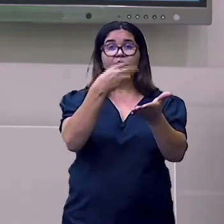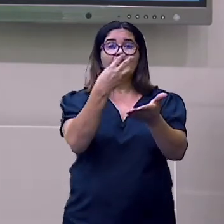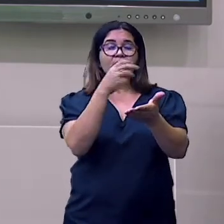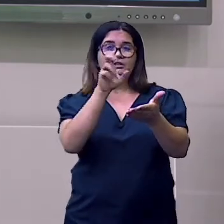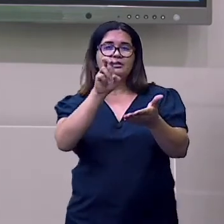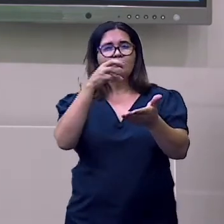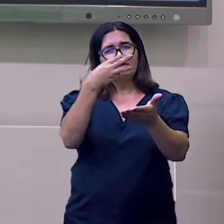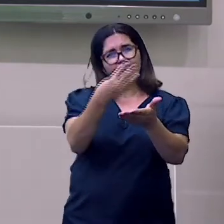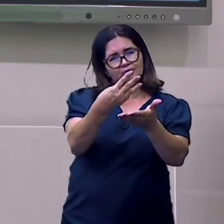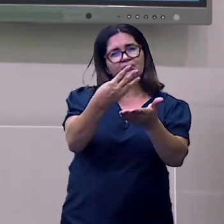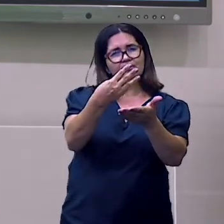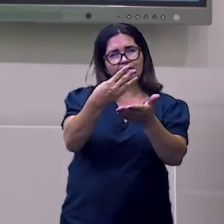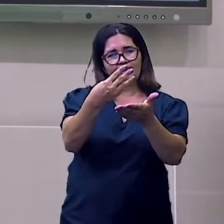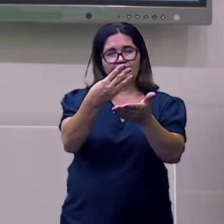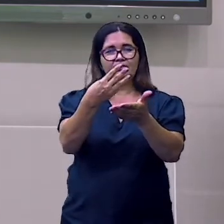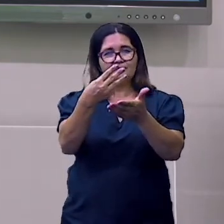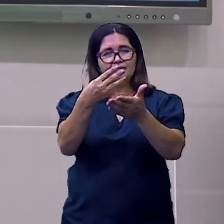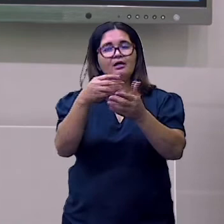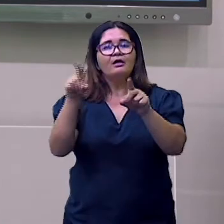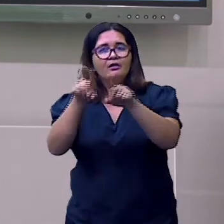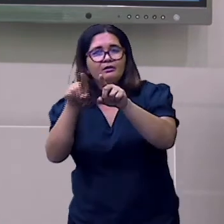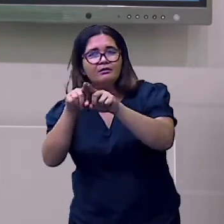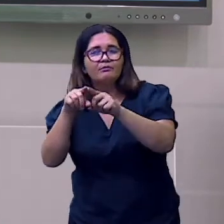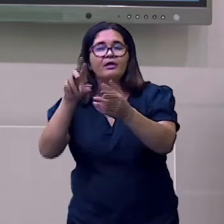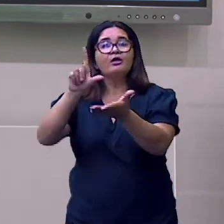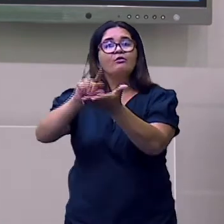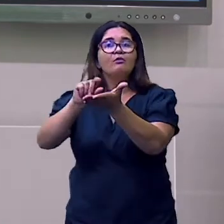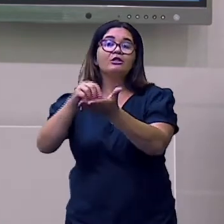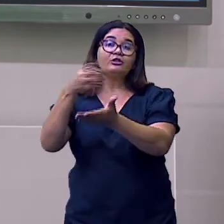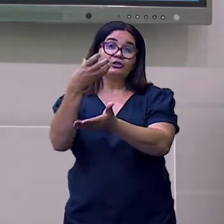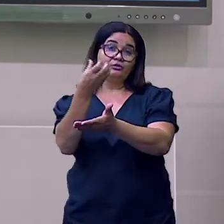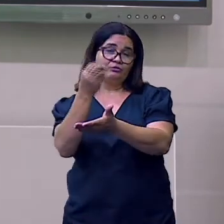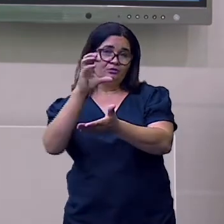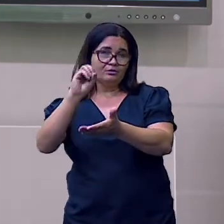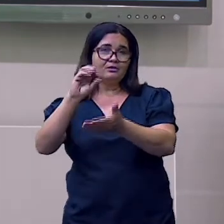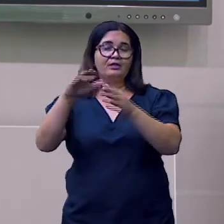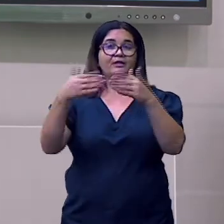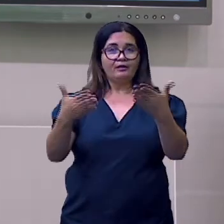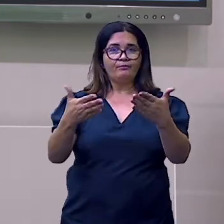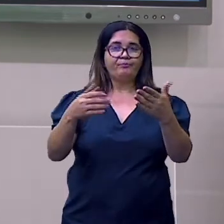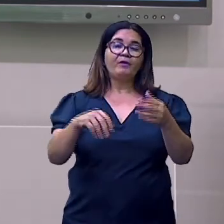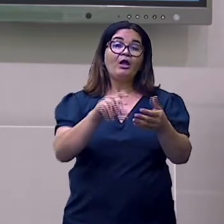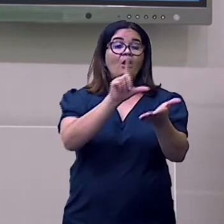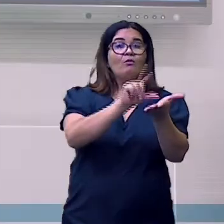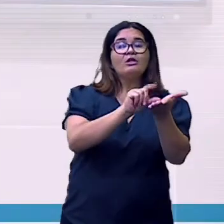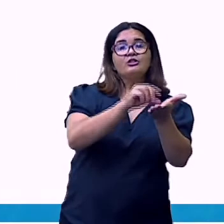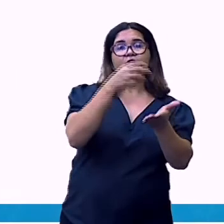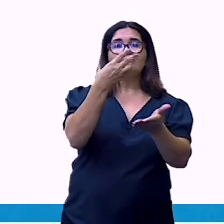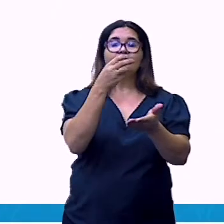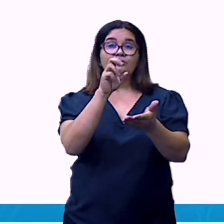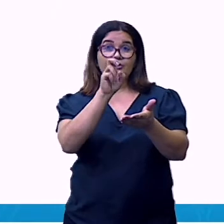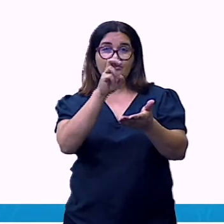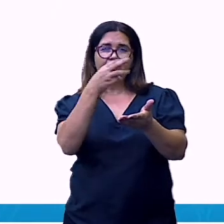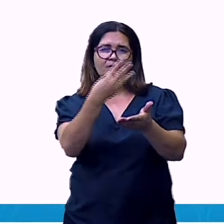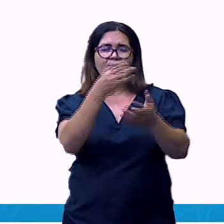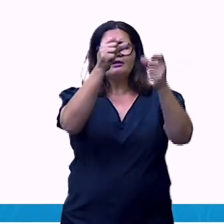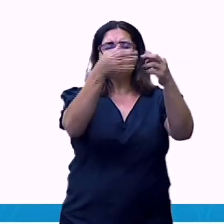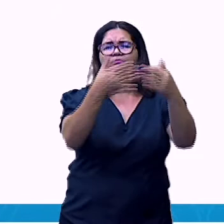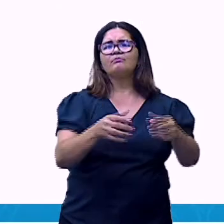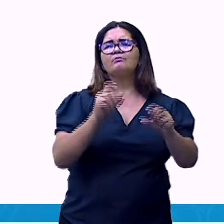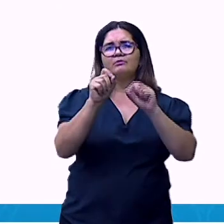artigo 53 fala: a criança e o adolescente têm direito à educação visando o